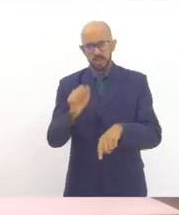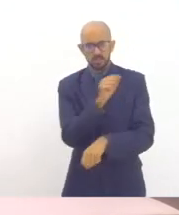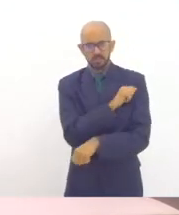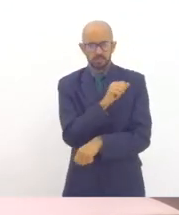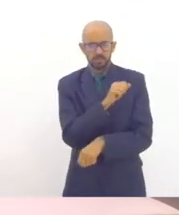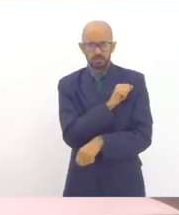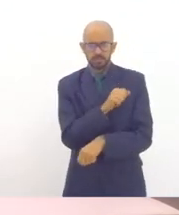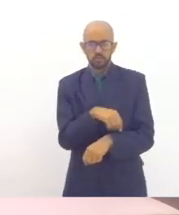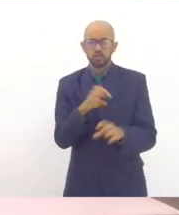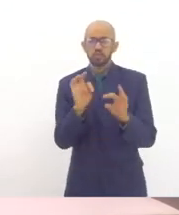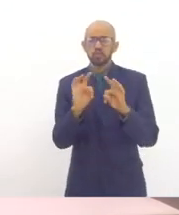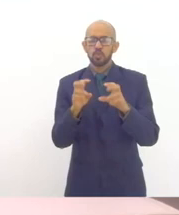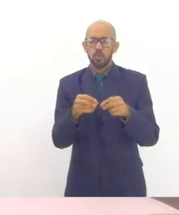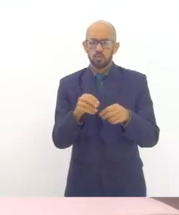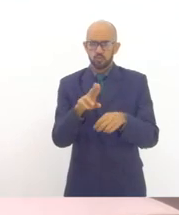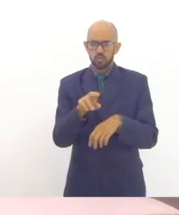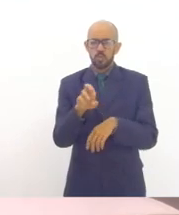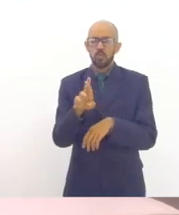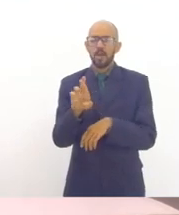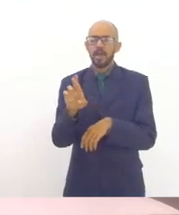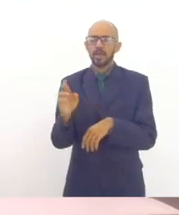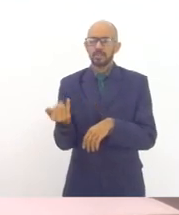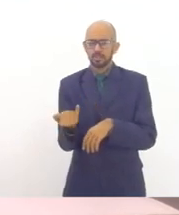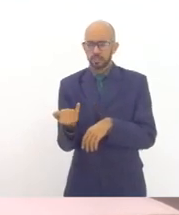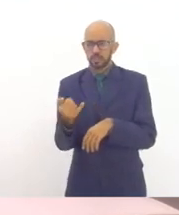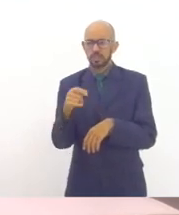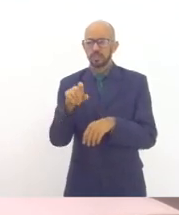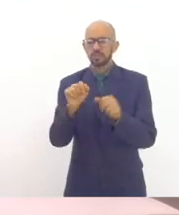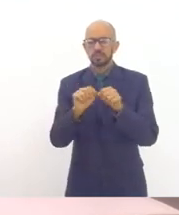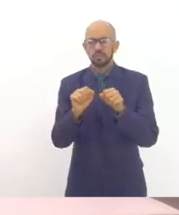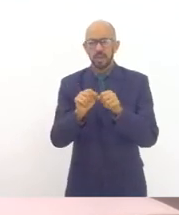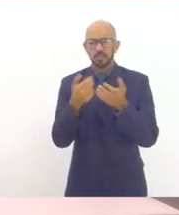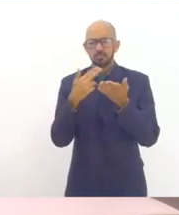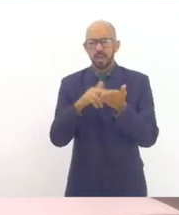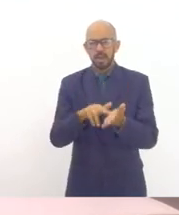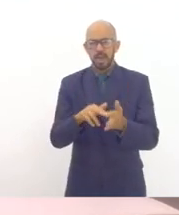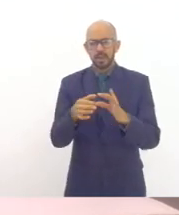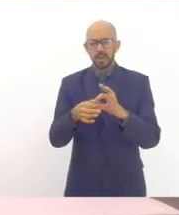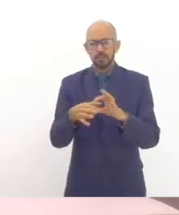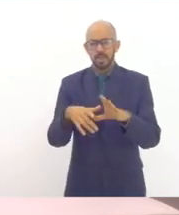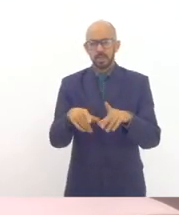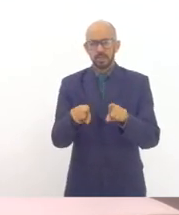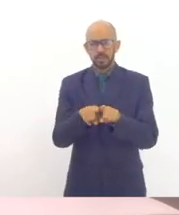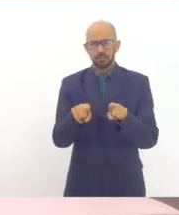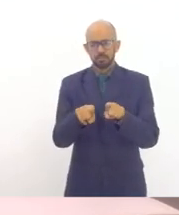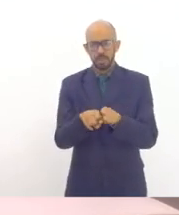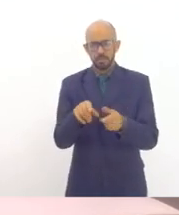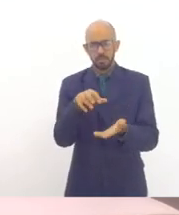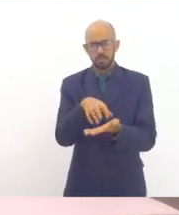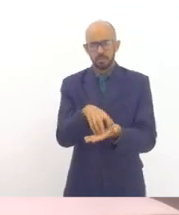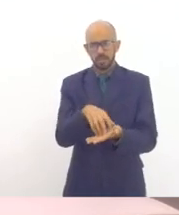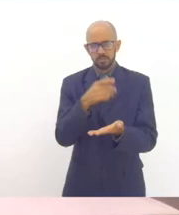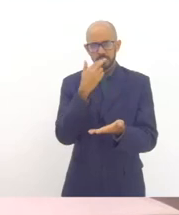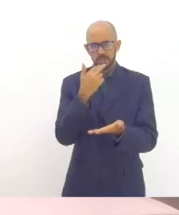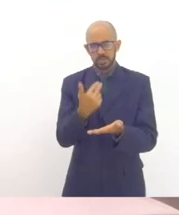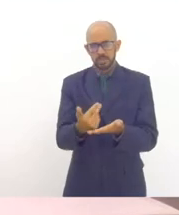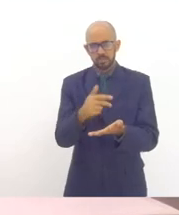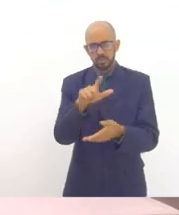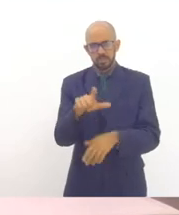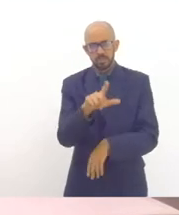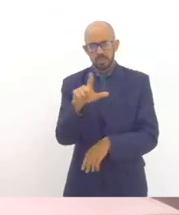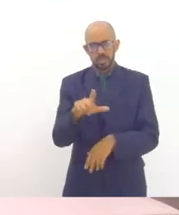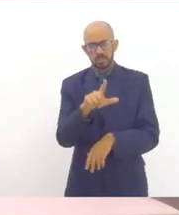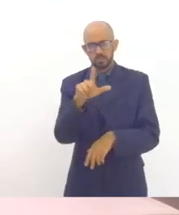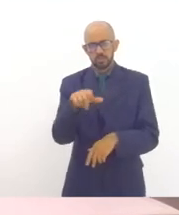uergiana, informa também de carta aberta. Foi redigido pelo Departamento de Línguas e Literaturas do Instituto